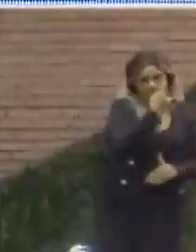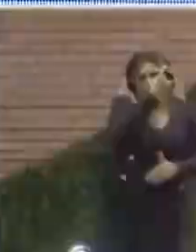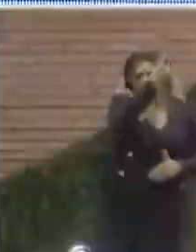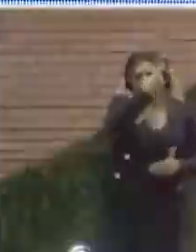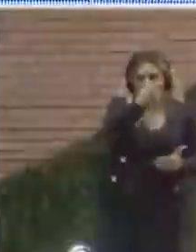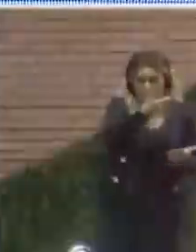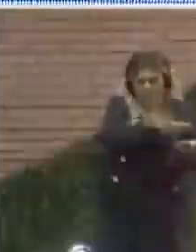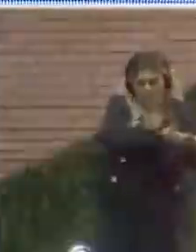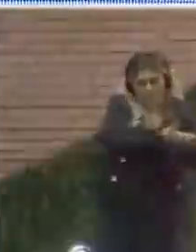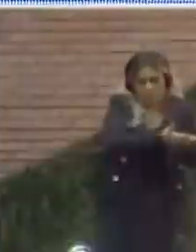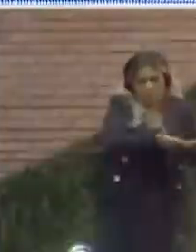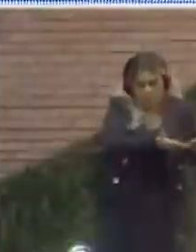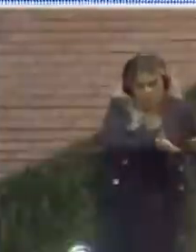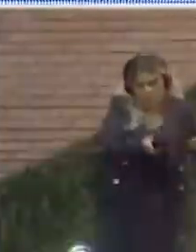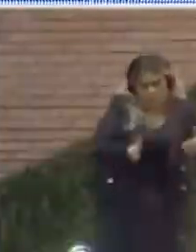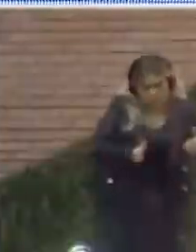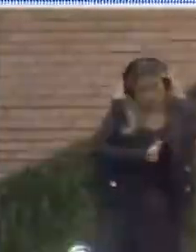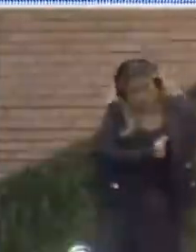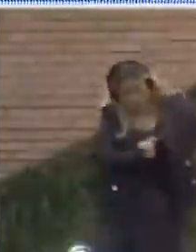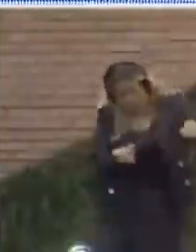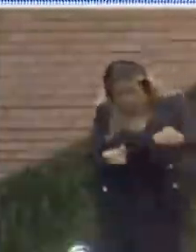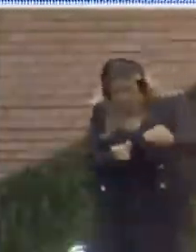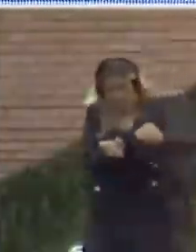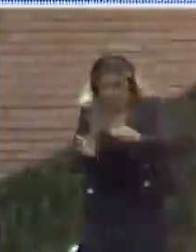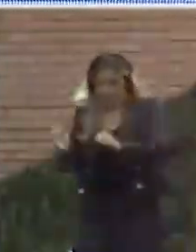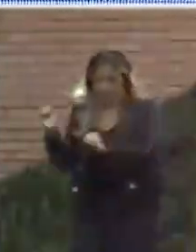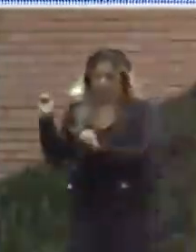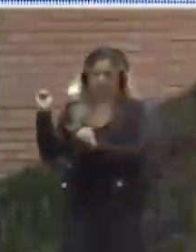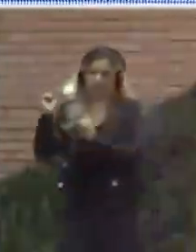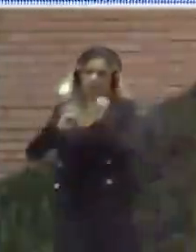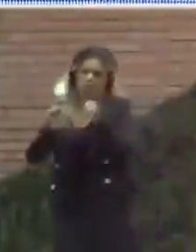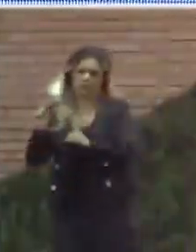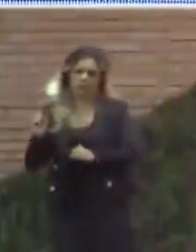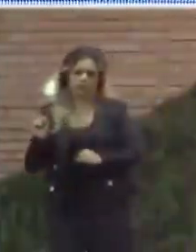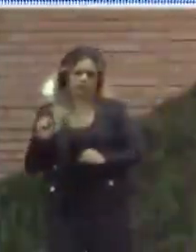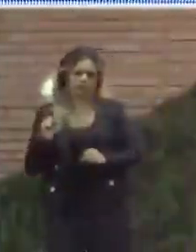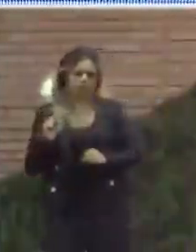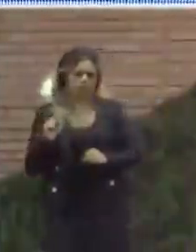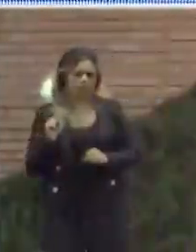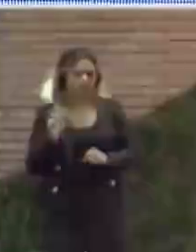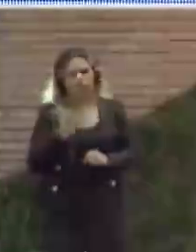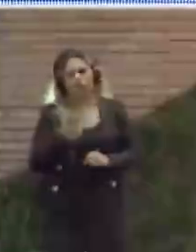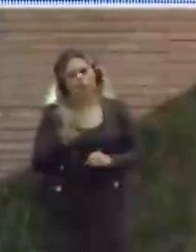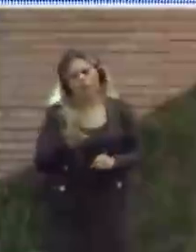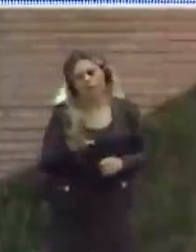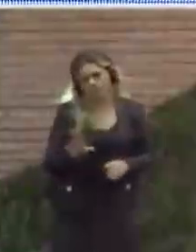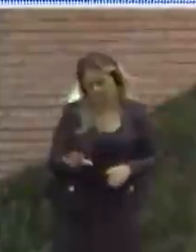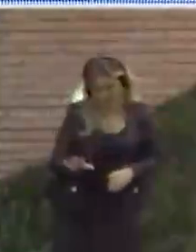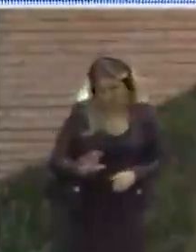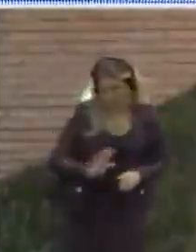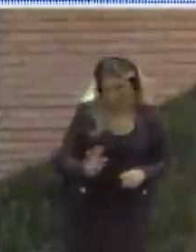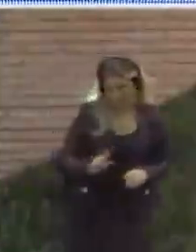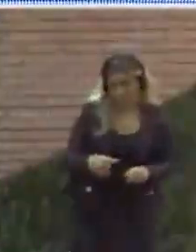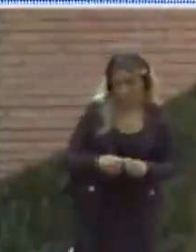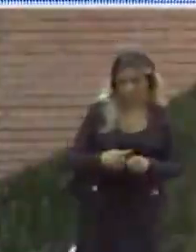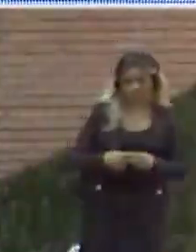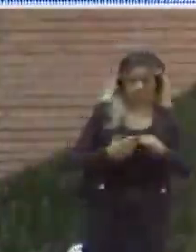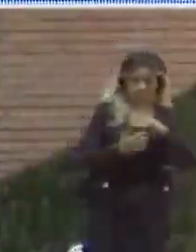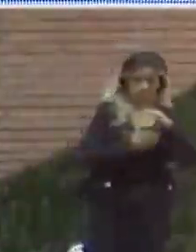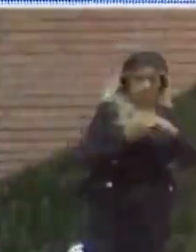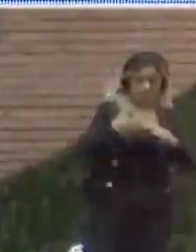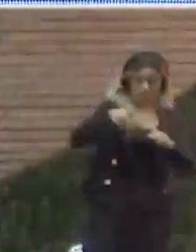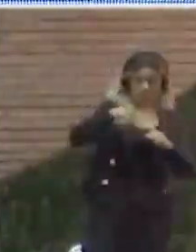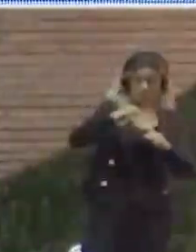começou essa trajetória da industrialização. Não é bem assim, porque antes disso, não só a Macy,